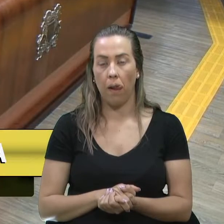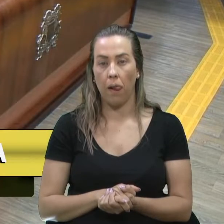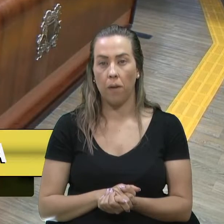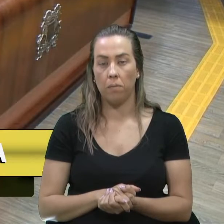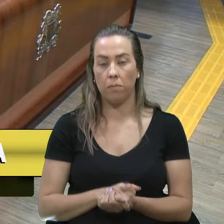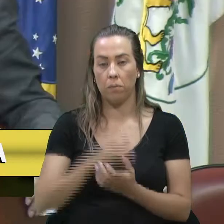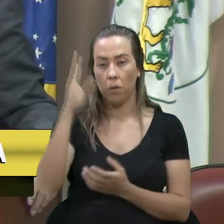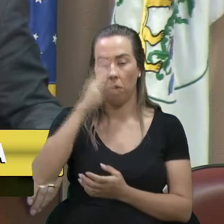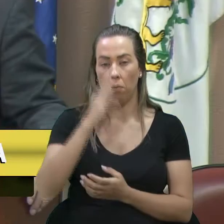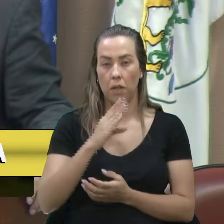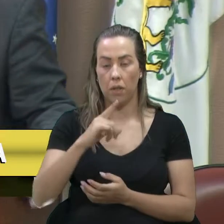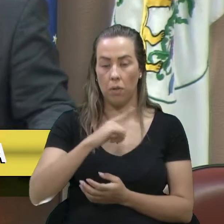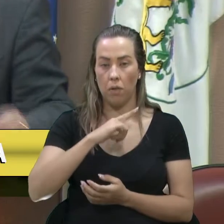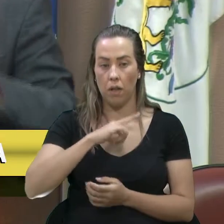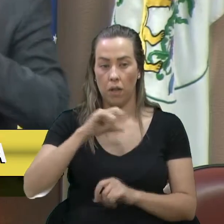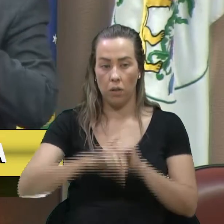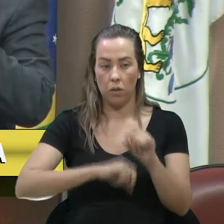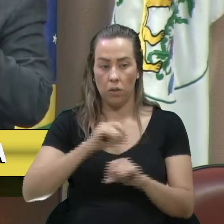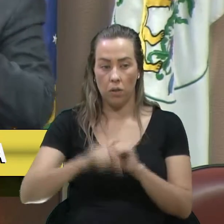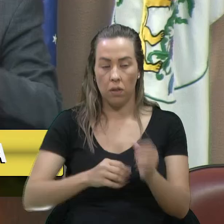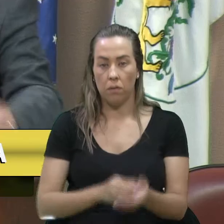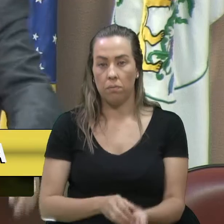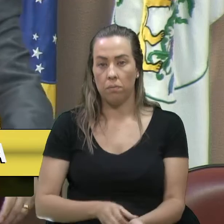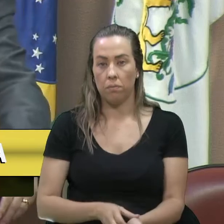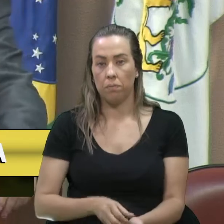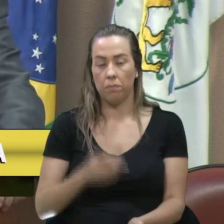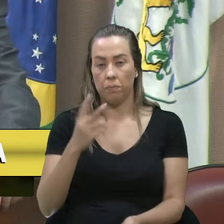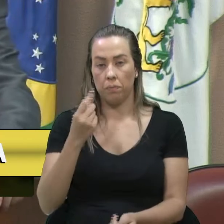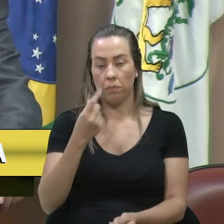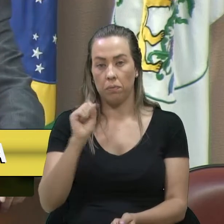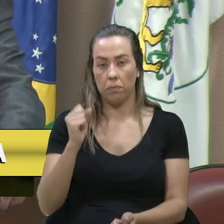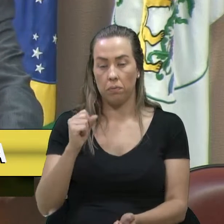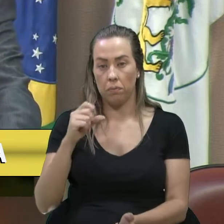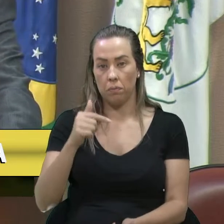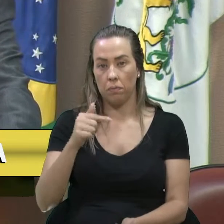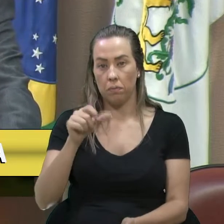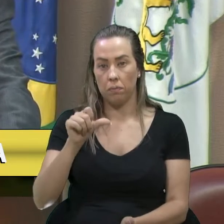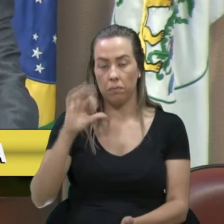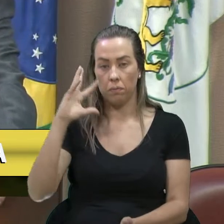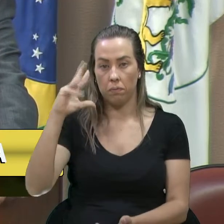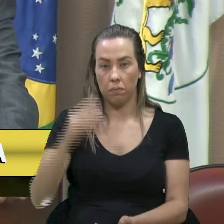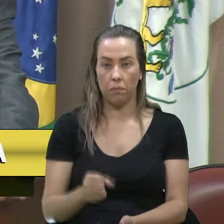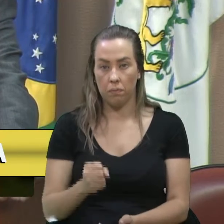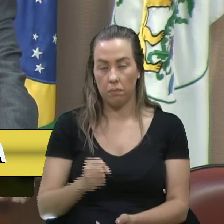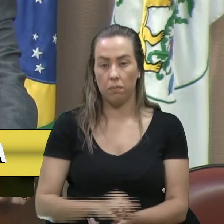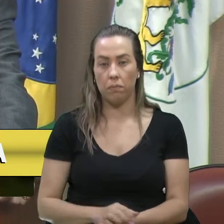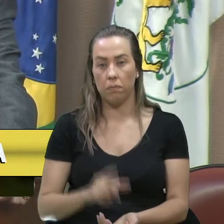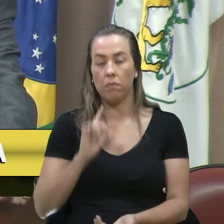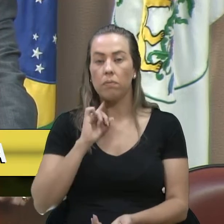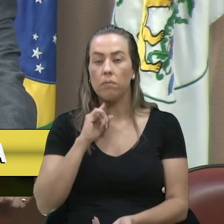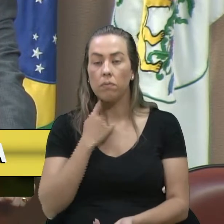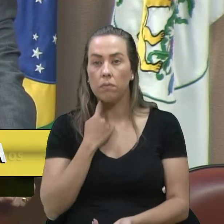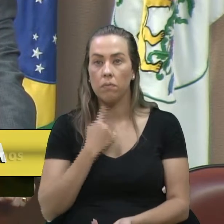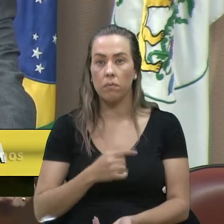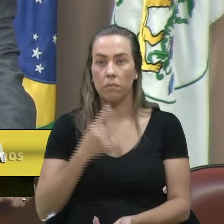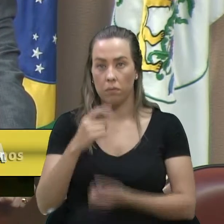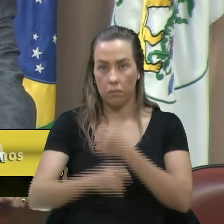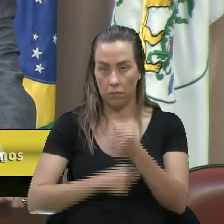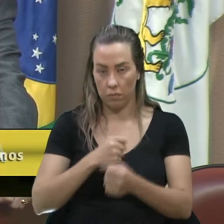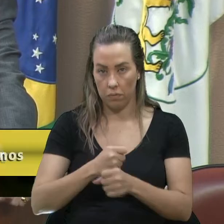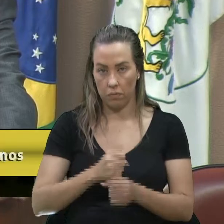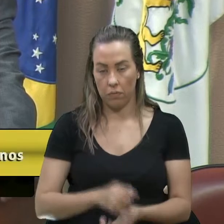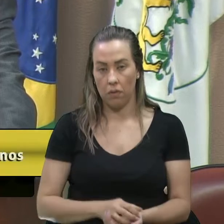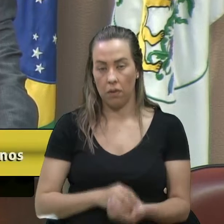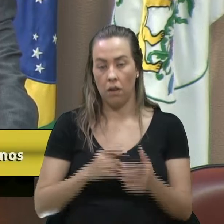O Brasil gerou, então, em 2018, 79 milhões de toneladas de lixo por ano,